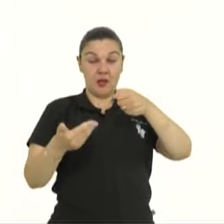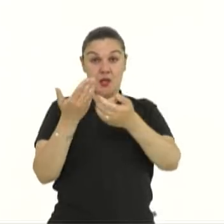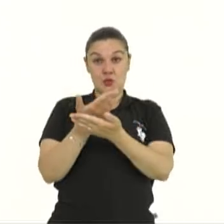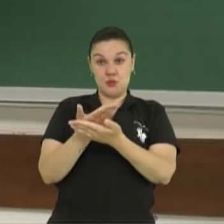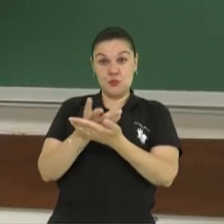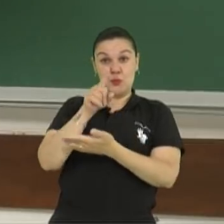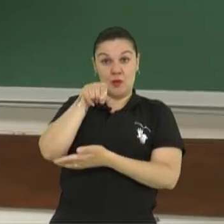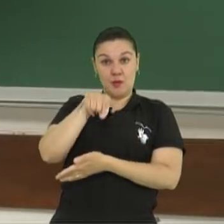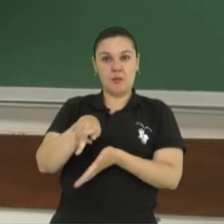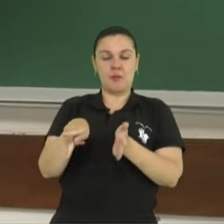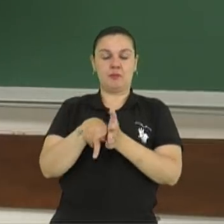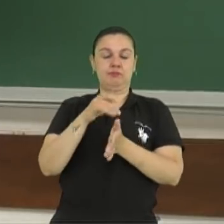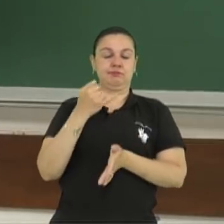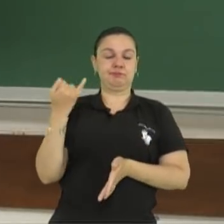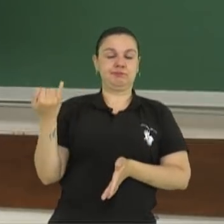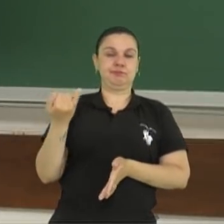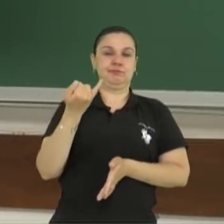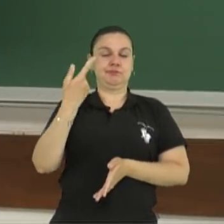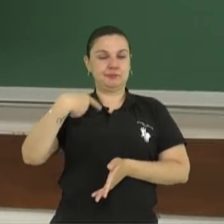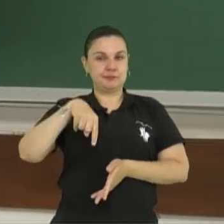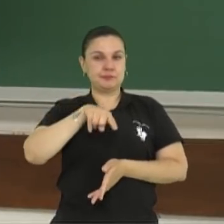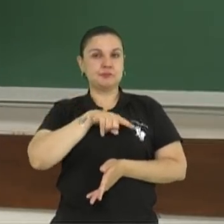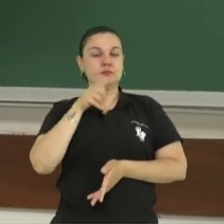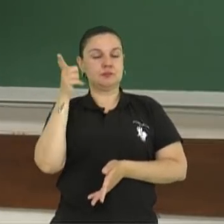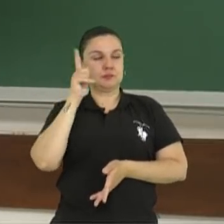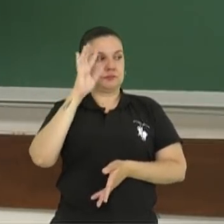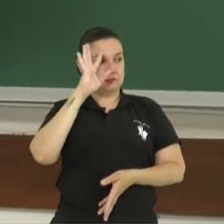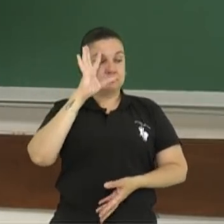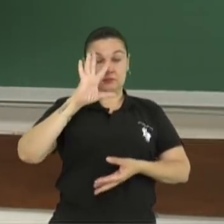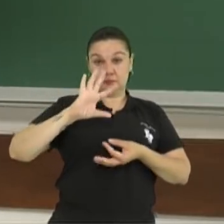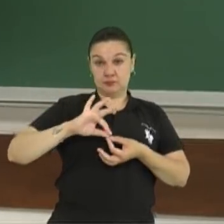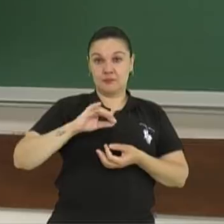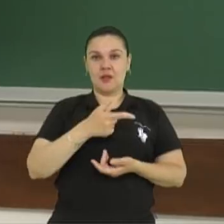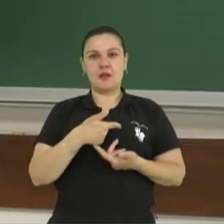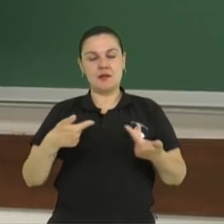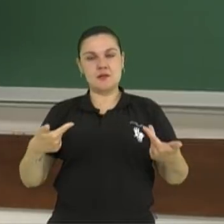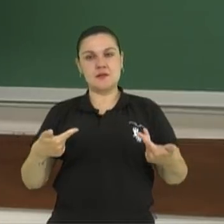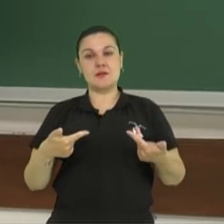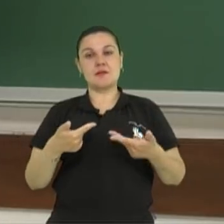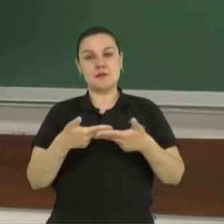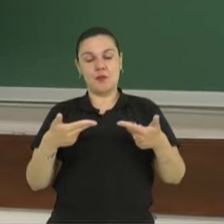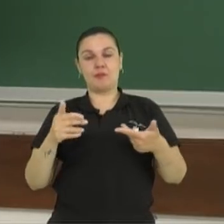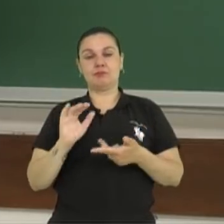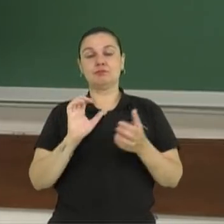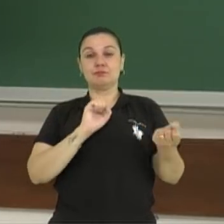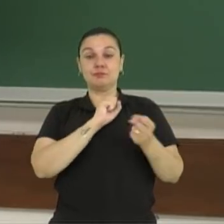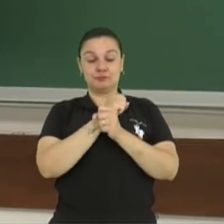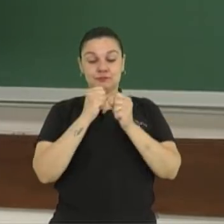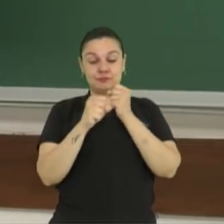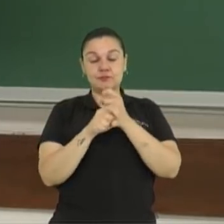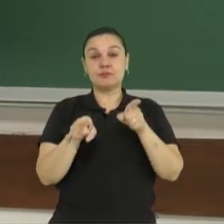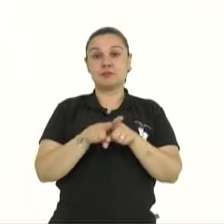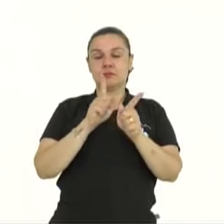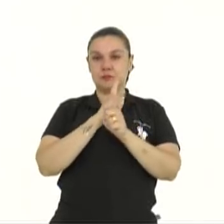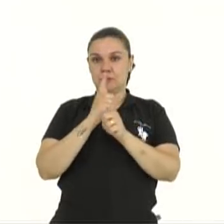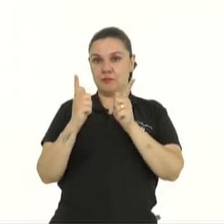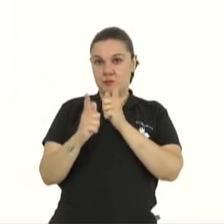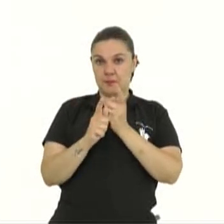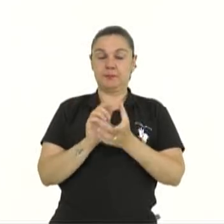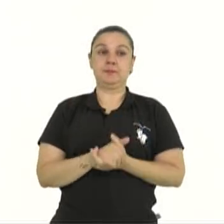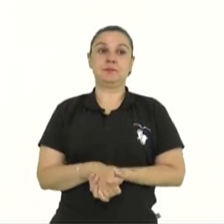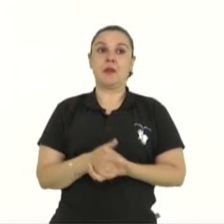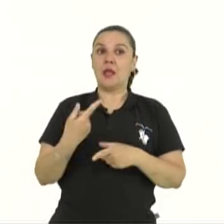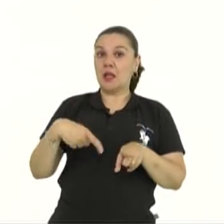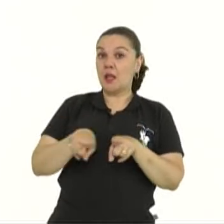papel muito importante para que possa ser compreendido esses fenômenos sociais e geográficos. Conhecimento sobre